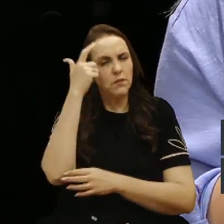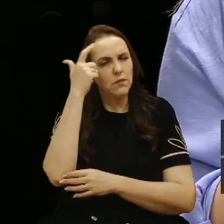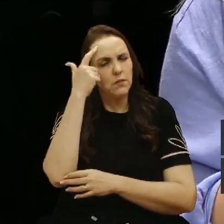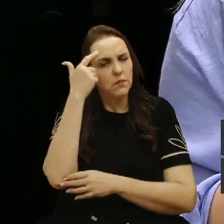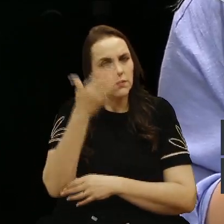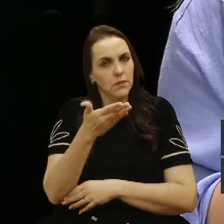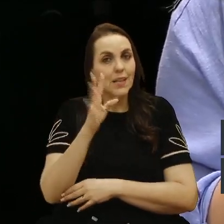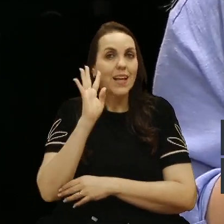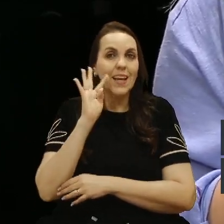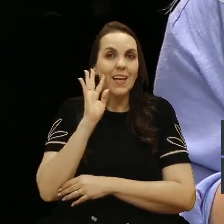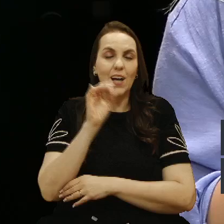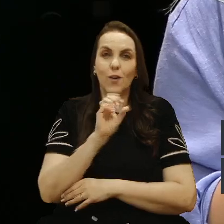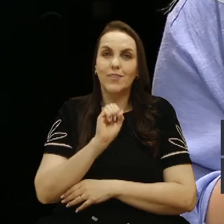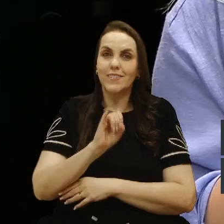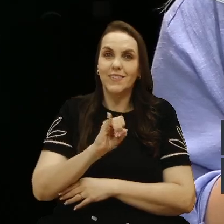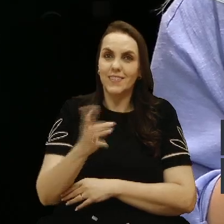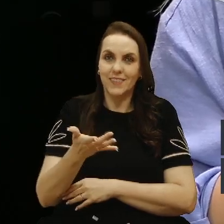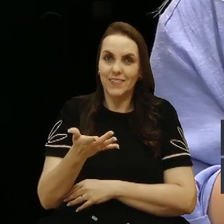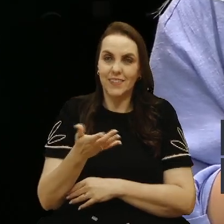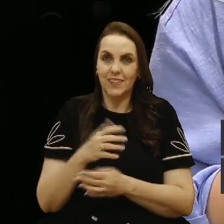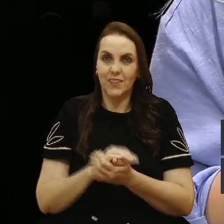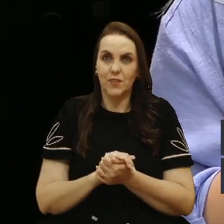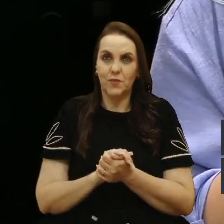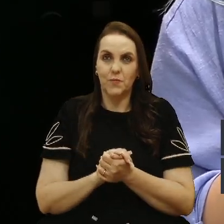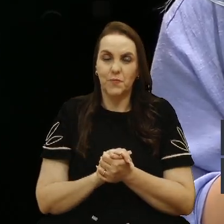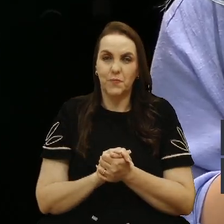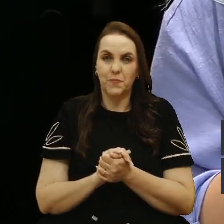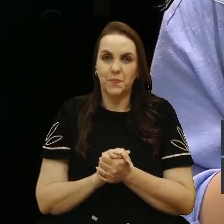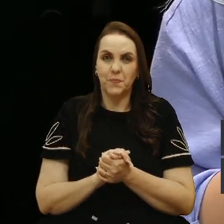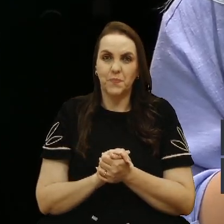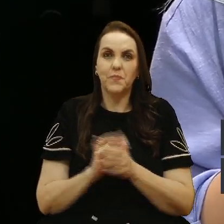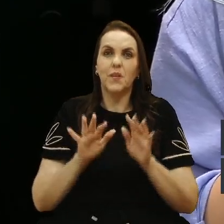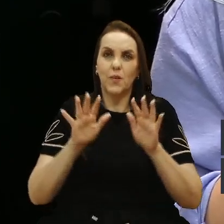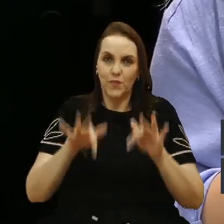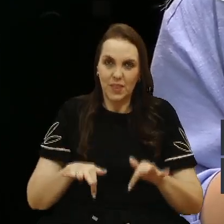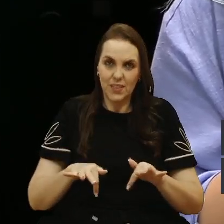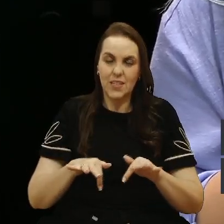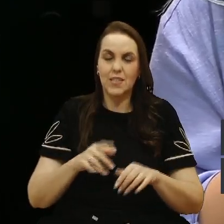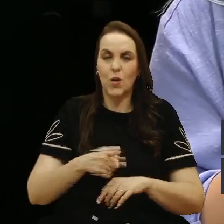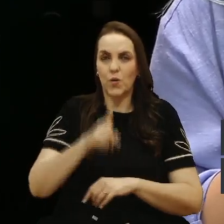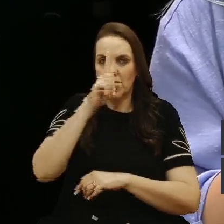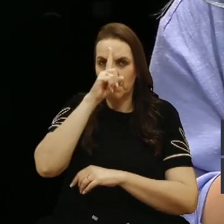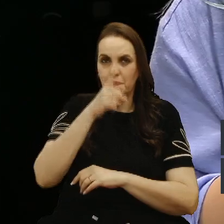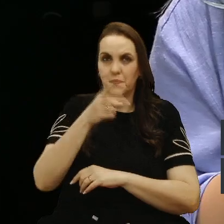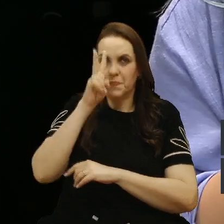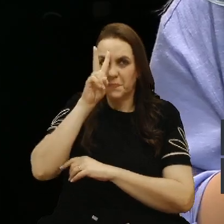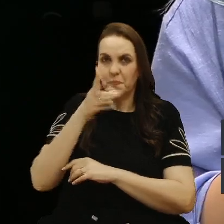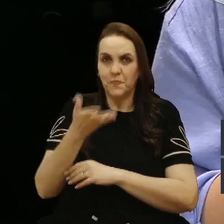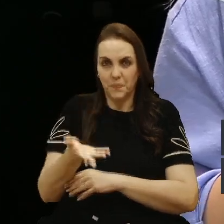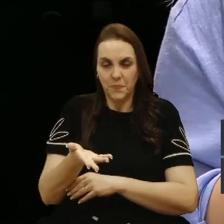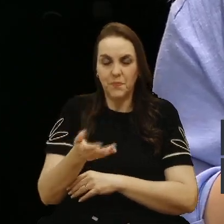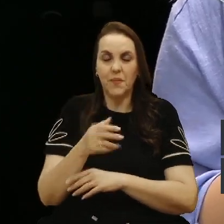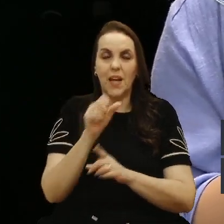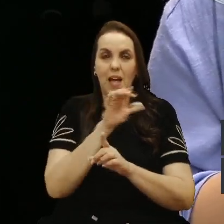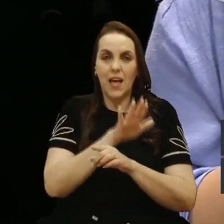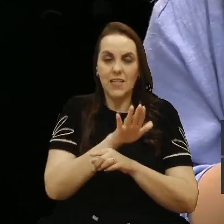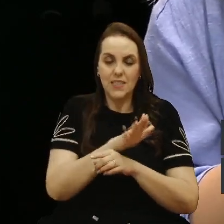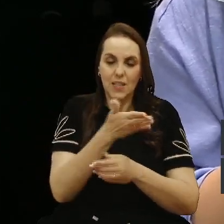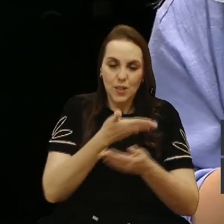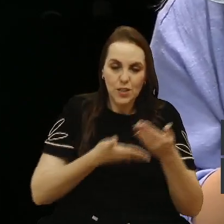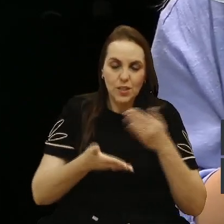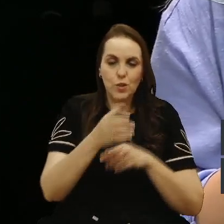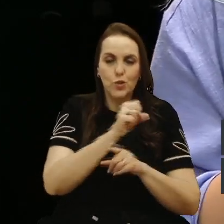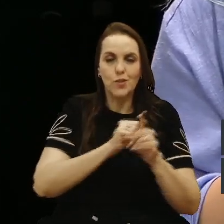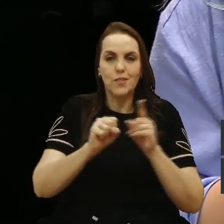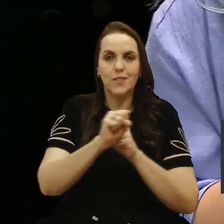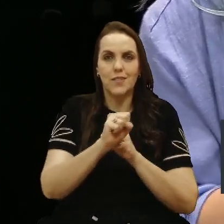que legal seria ter ali a finalização do ensino fundamental e médio na assistência social, na saúde, enfim, parcerias. A